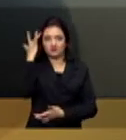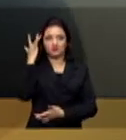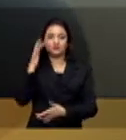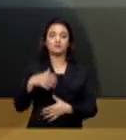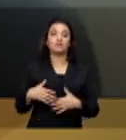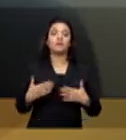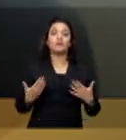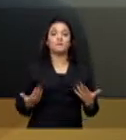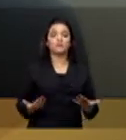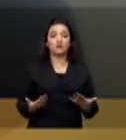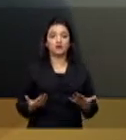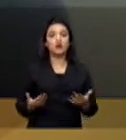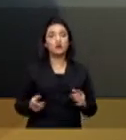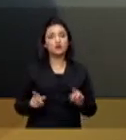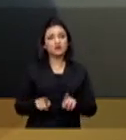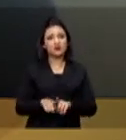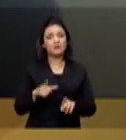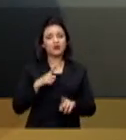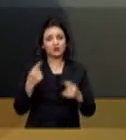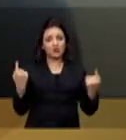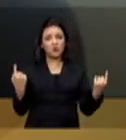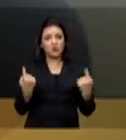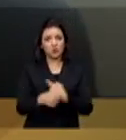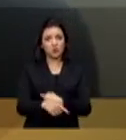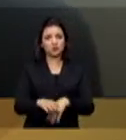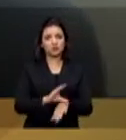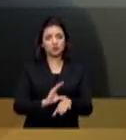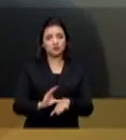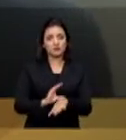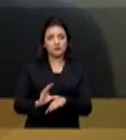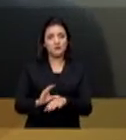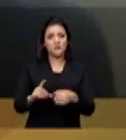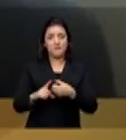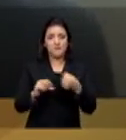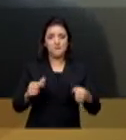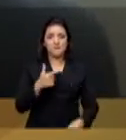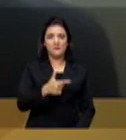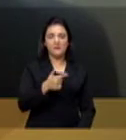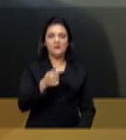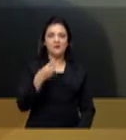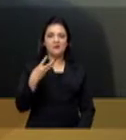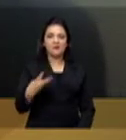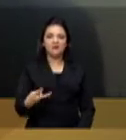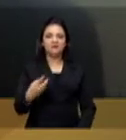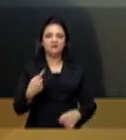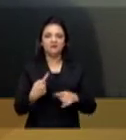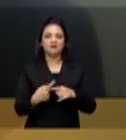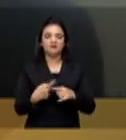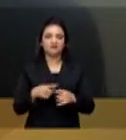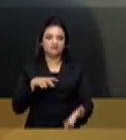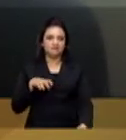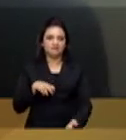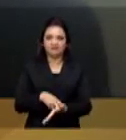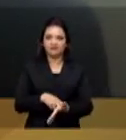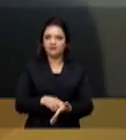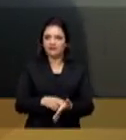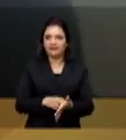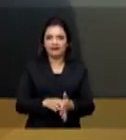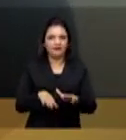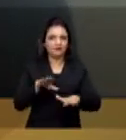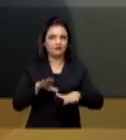sentir, há sim uma inconstitucionalidade nesse artigo 273 por conta da desproporcionalidade da pena.